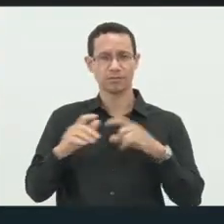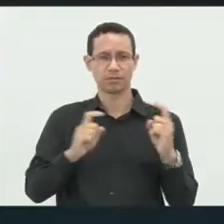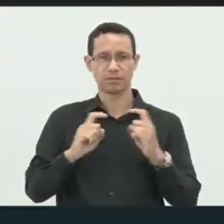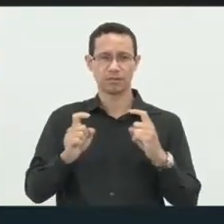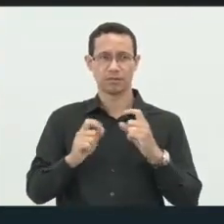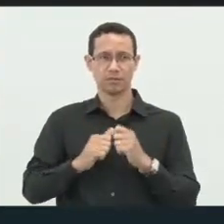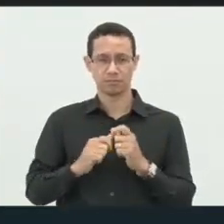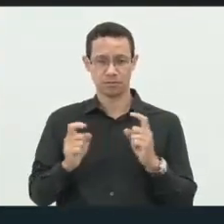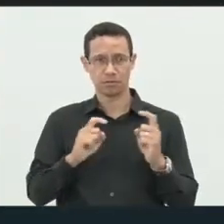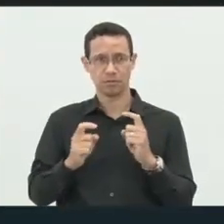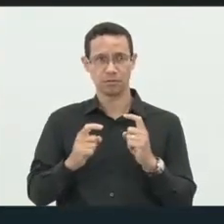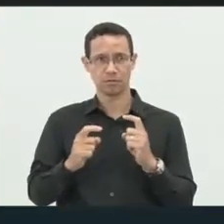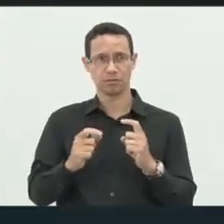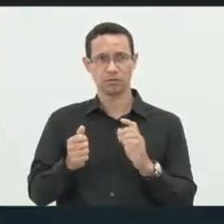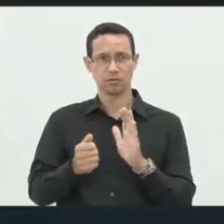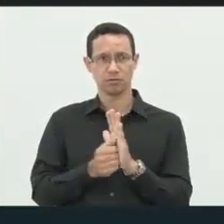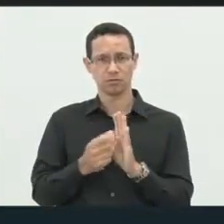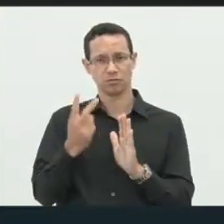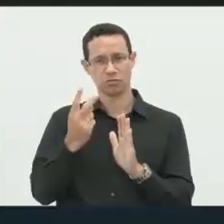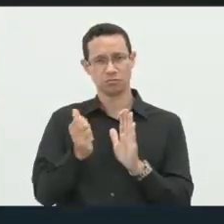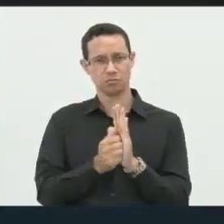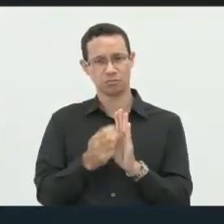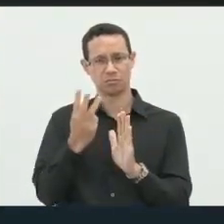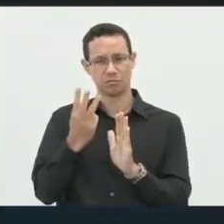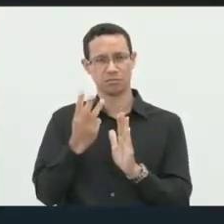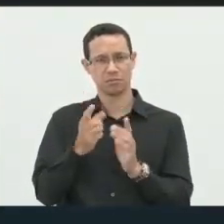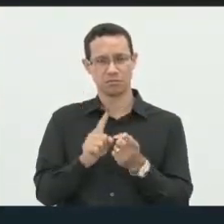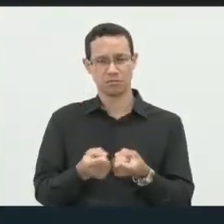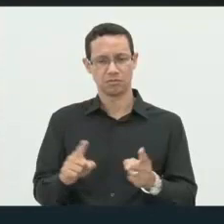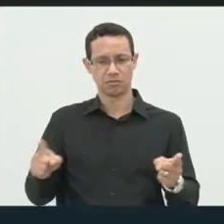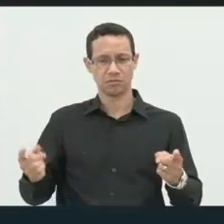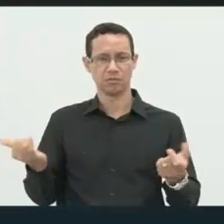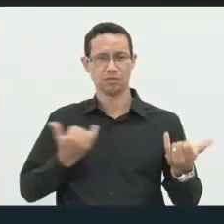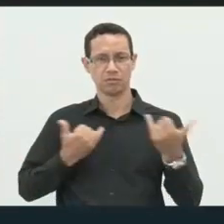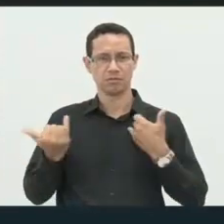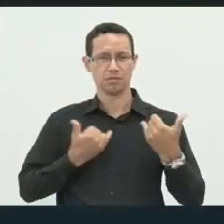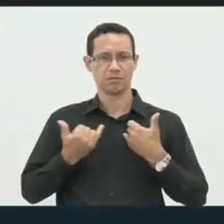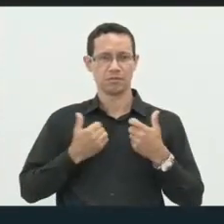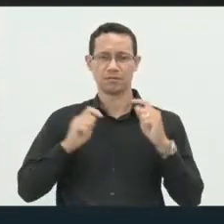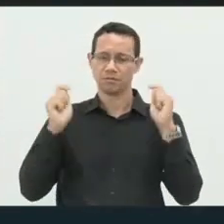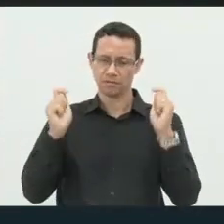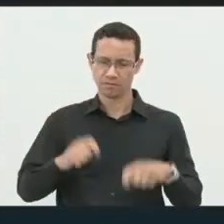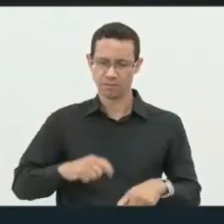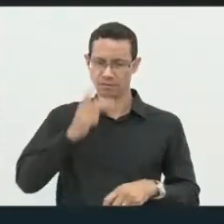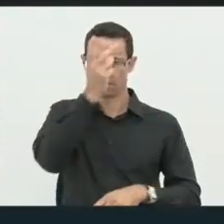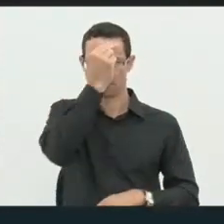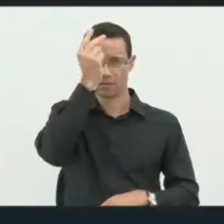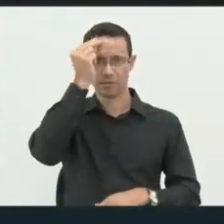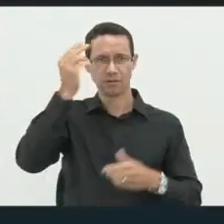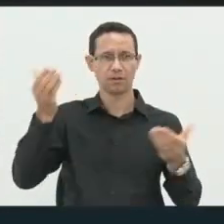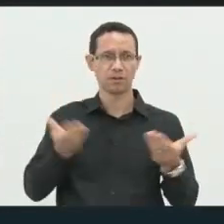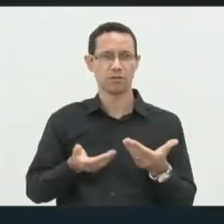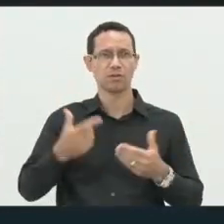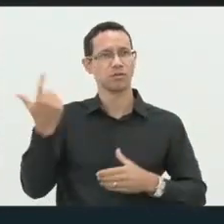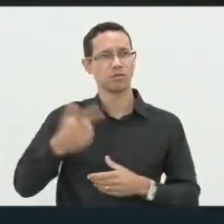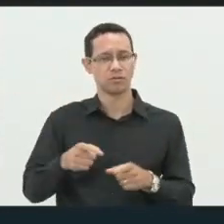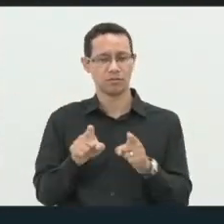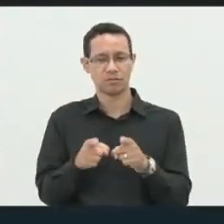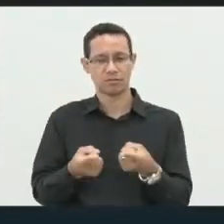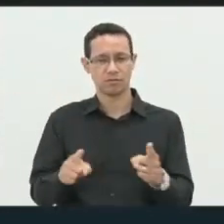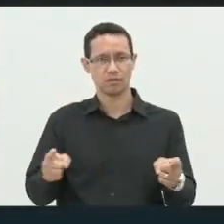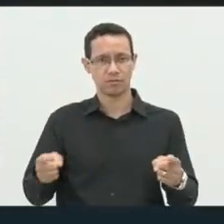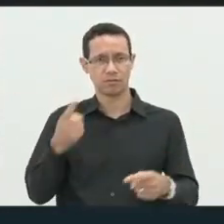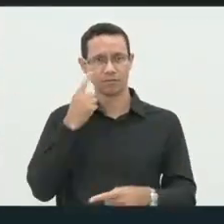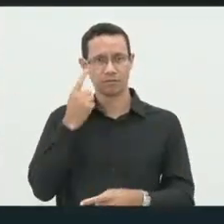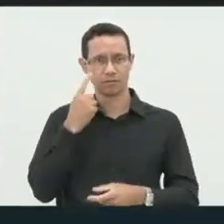que foram dois ou três churrascos que foram feitos segundo informação me falaram Eu acho que já dá para o prefeito agora é fazer um churrasco de novo para ver se